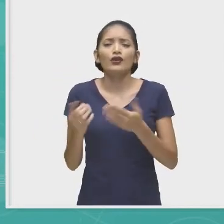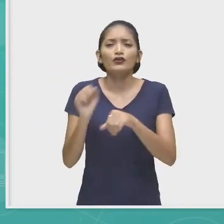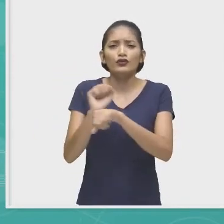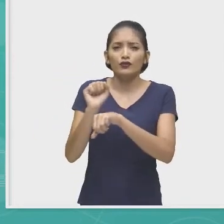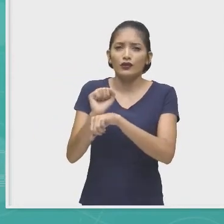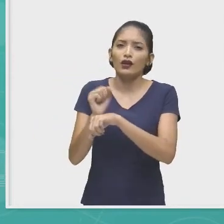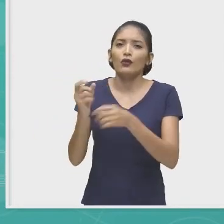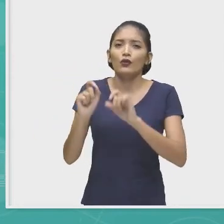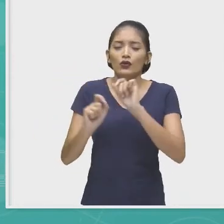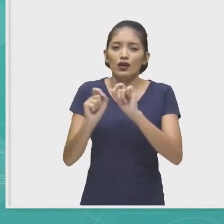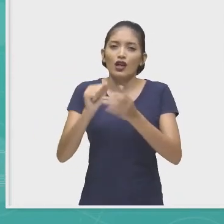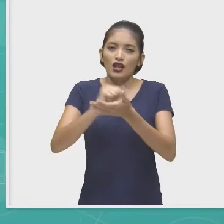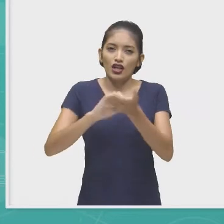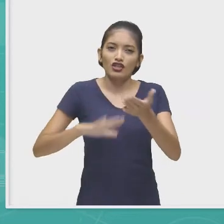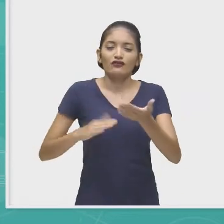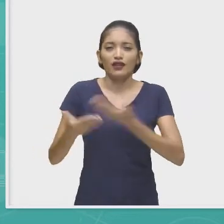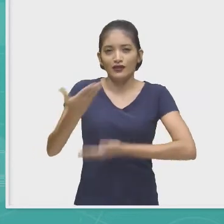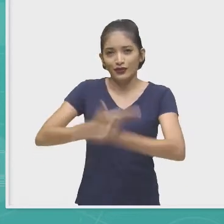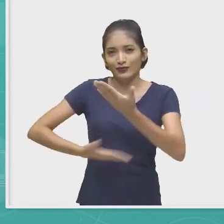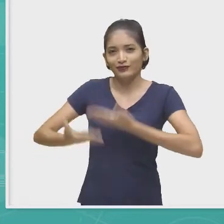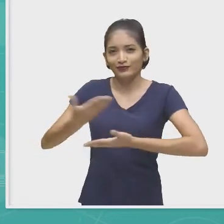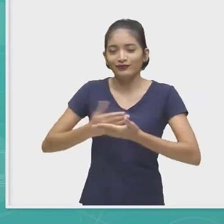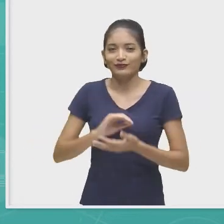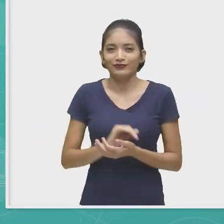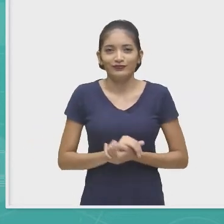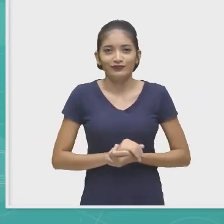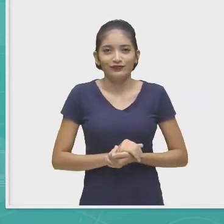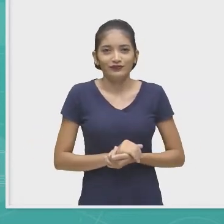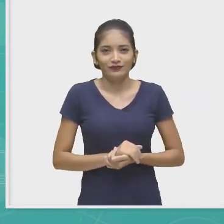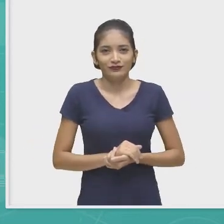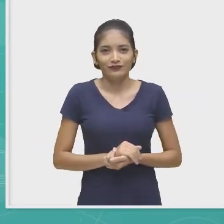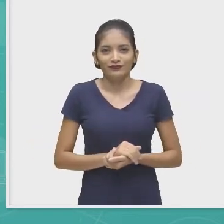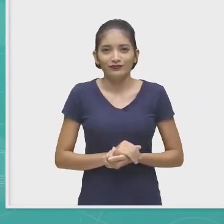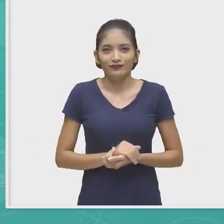para a nossa dinâmica local interativa.